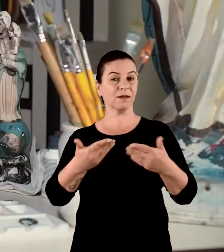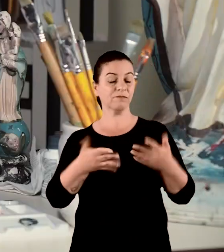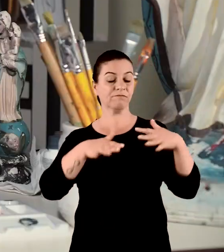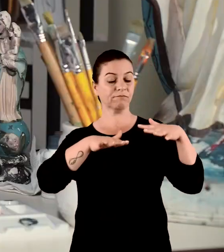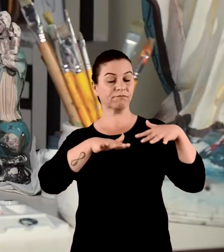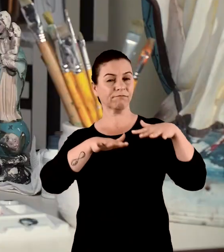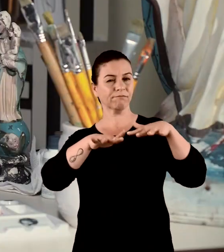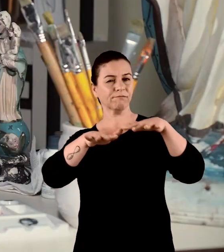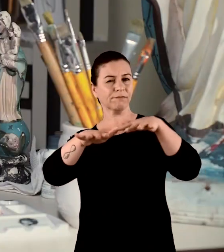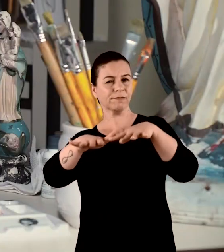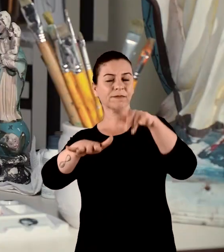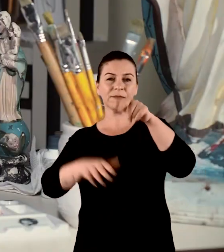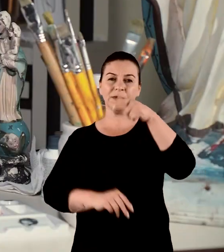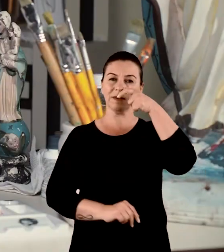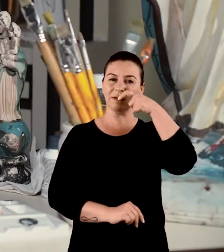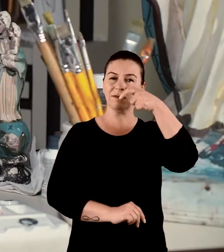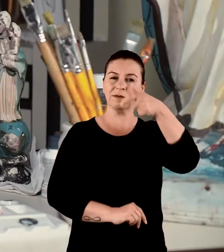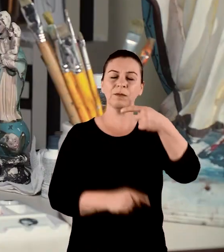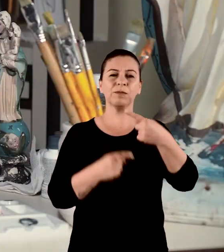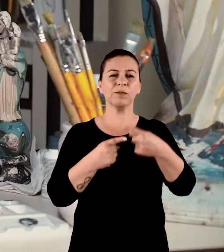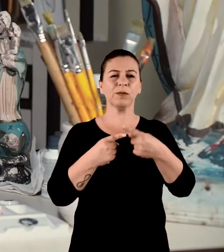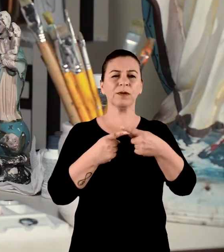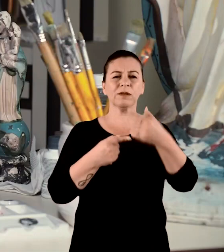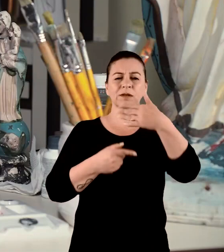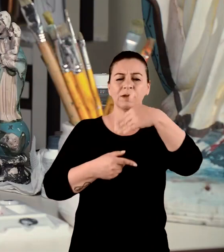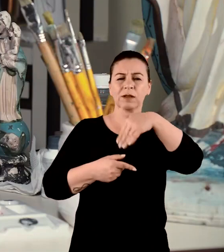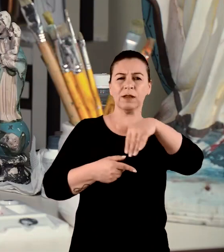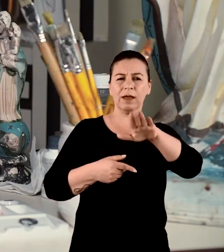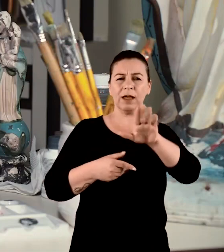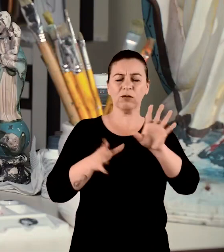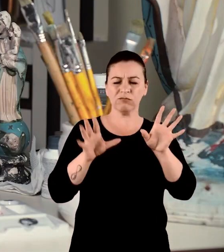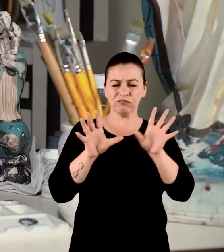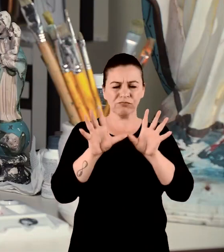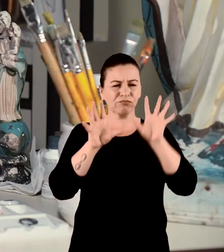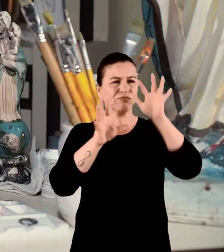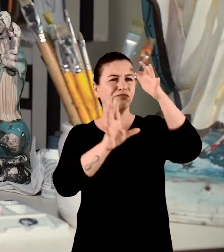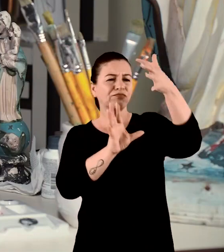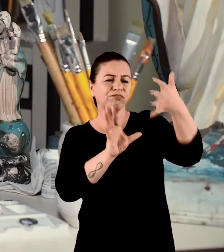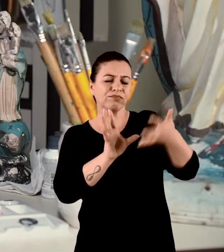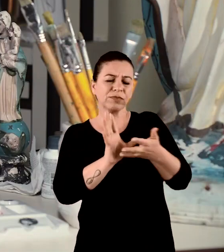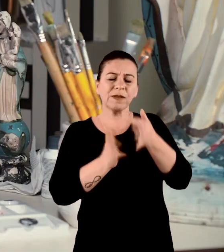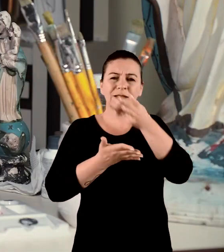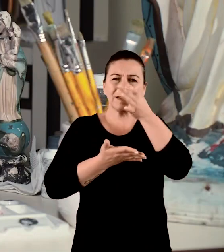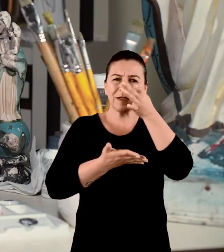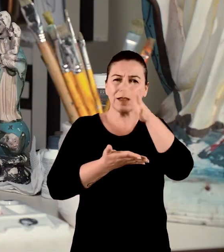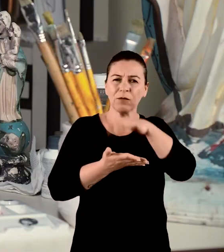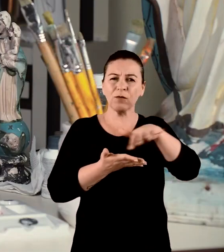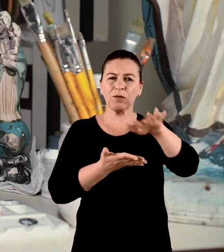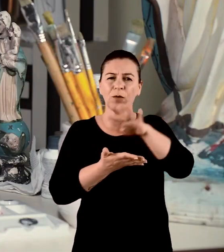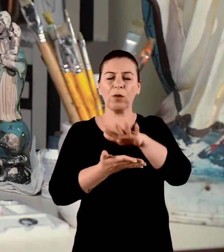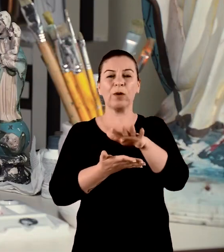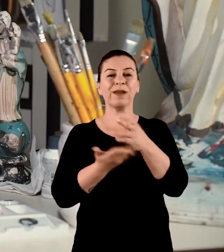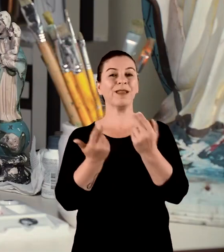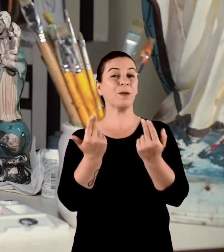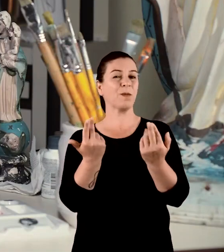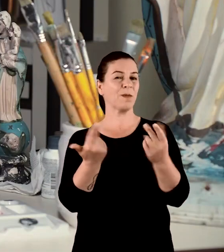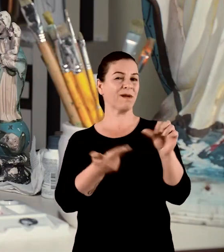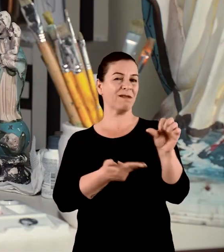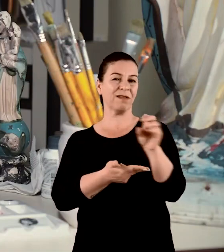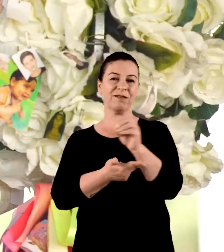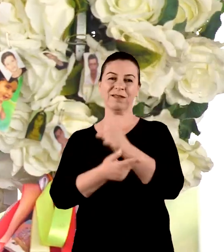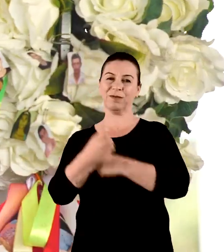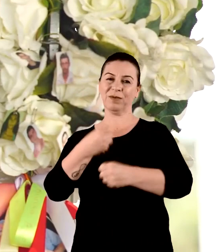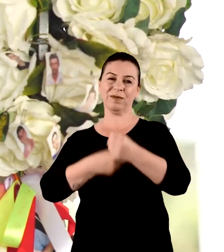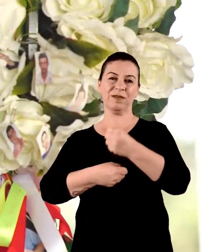Essa romaria, o que é muito interessante, eles levam aqueles globos como se fazia há 900